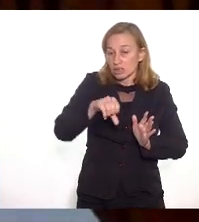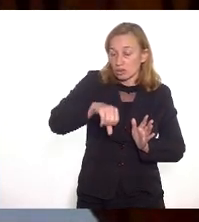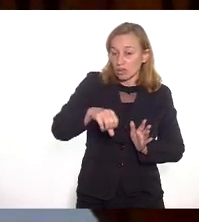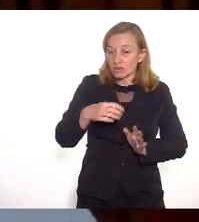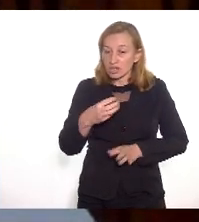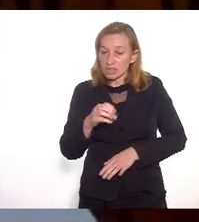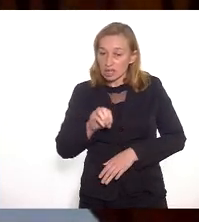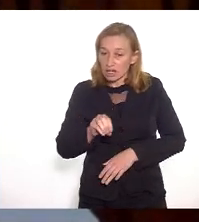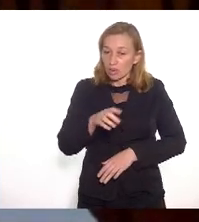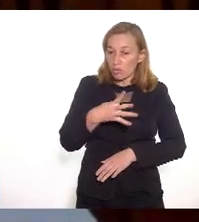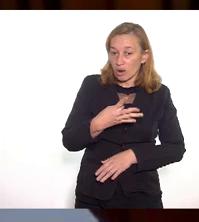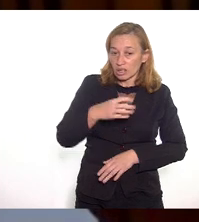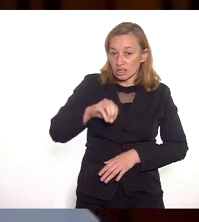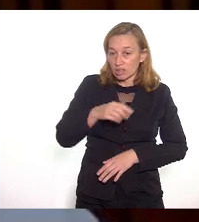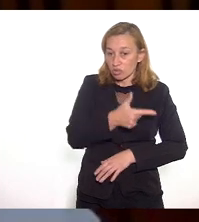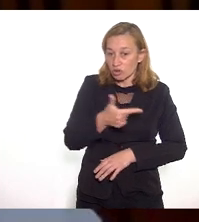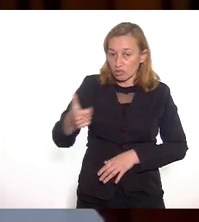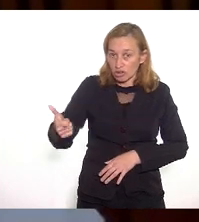9040/2020.